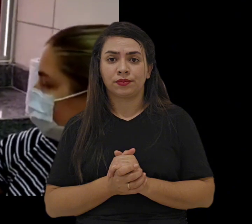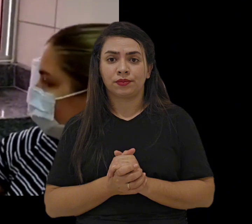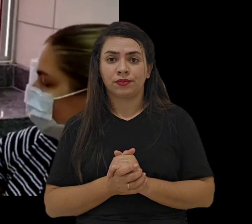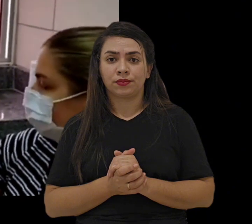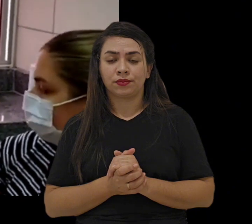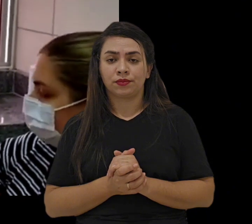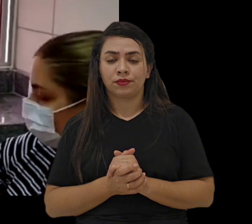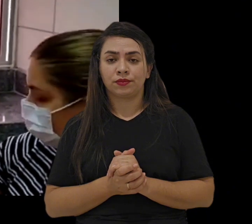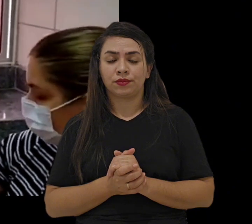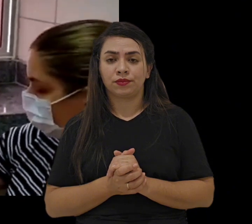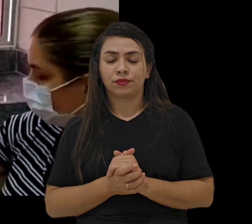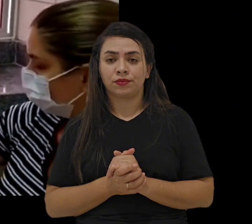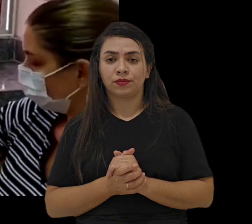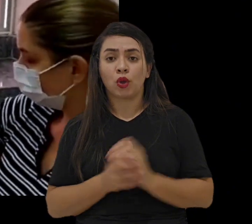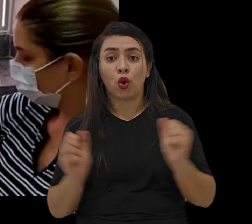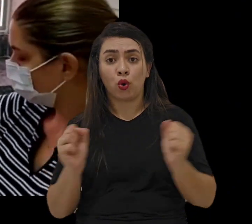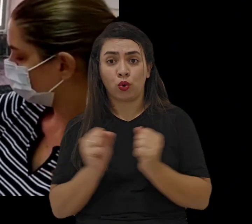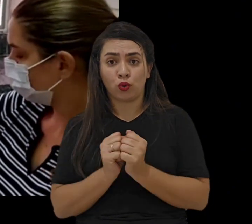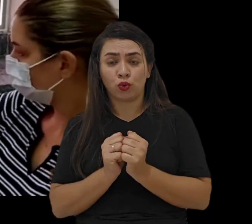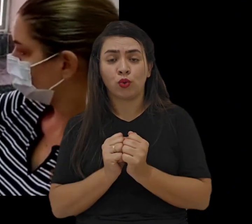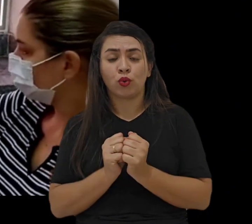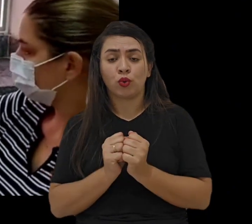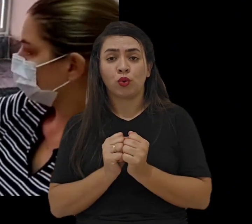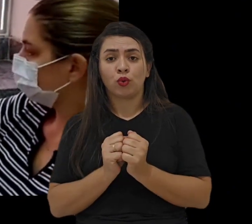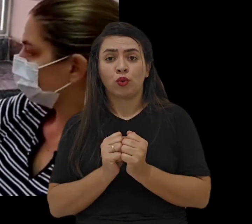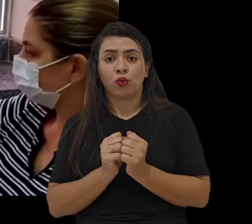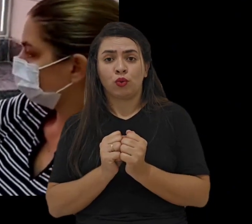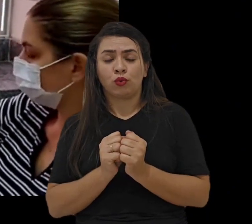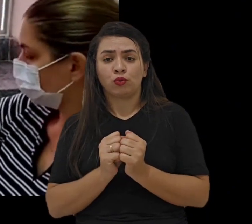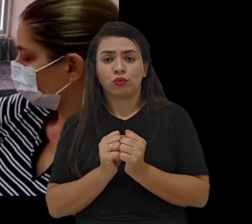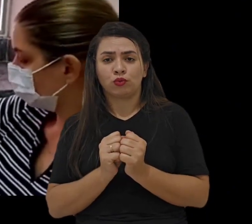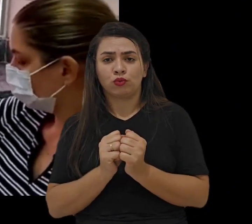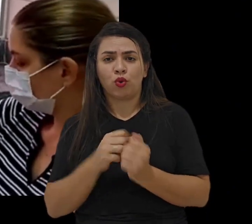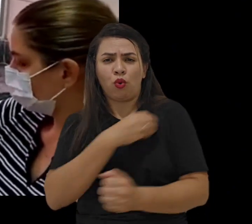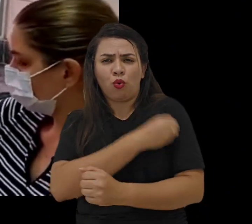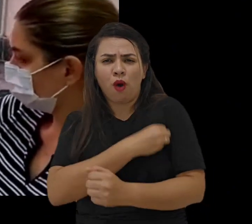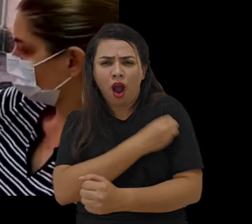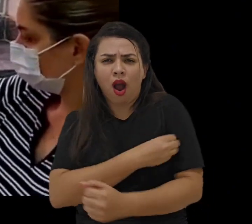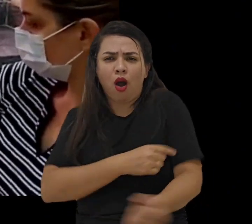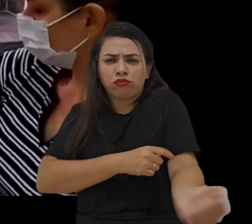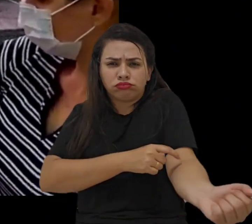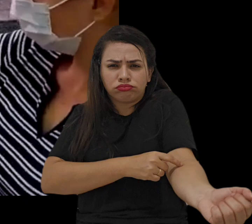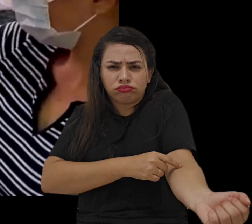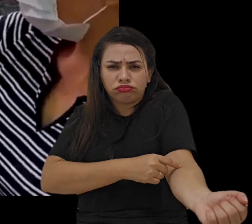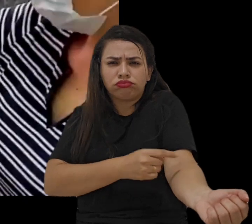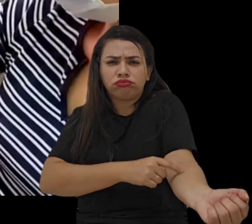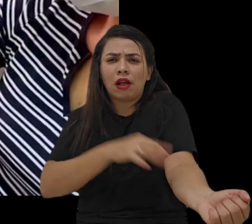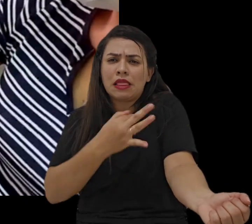tá, gente? Que às vezes pode encostar em algum paciente. E vamos tentar fazer a punção.